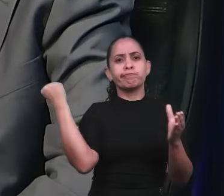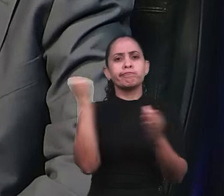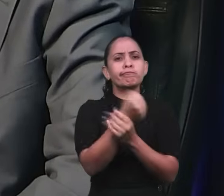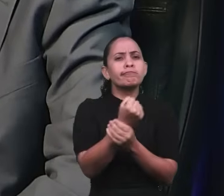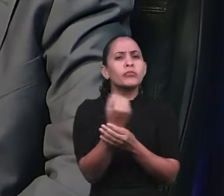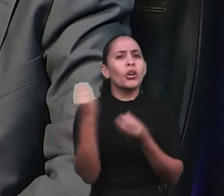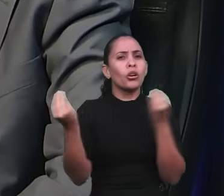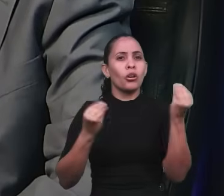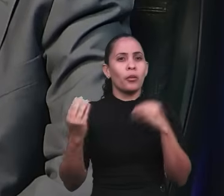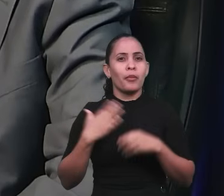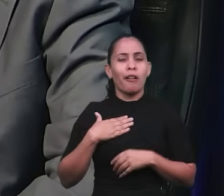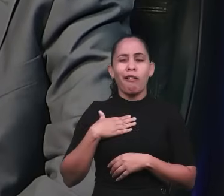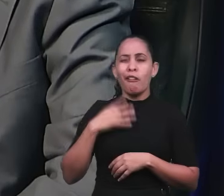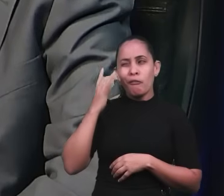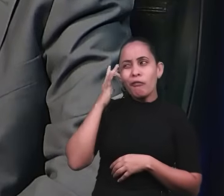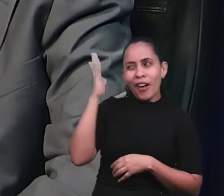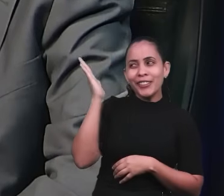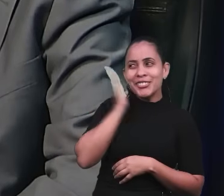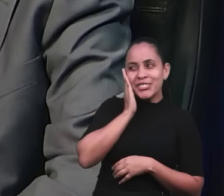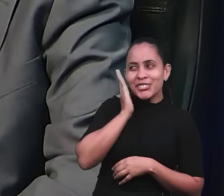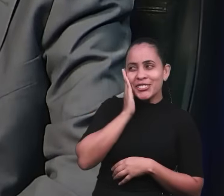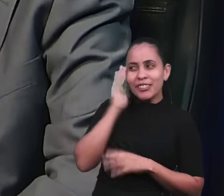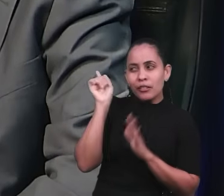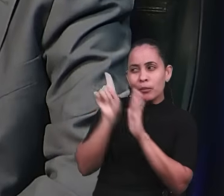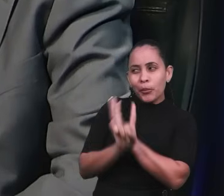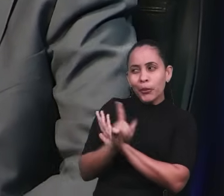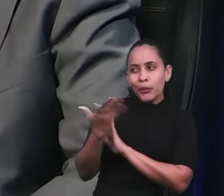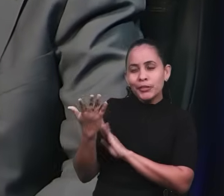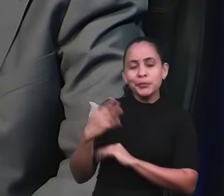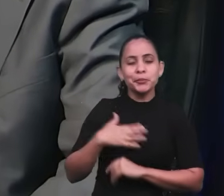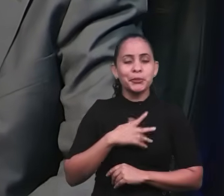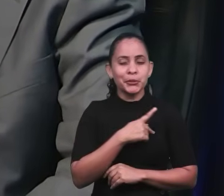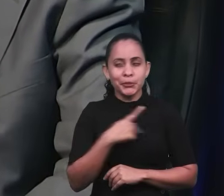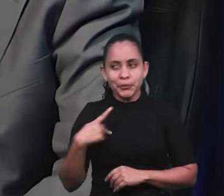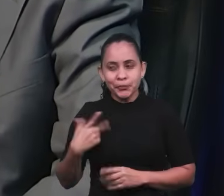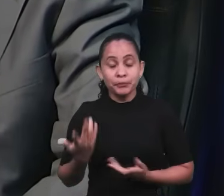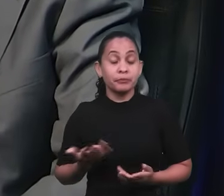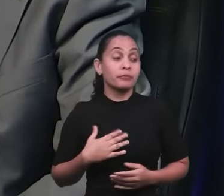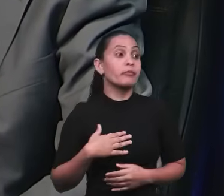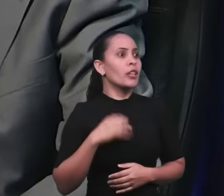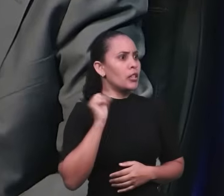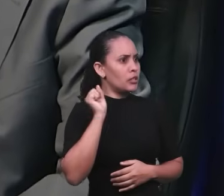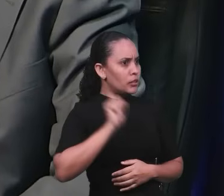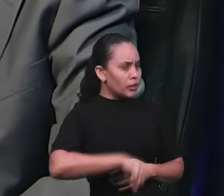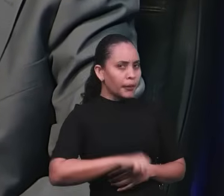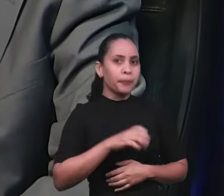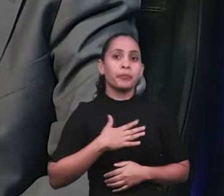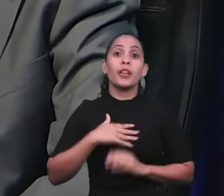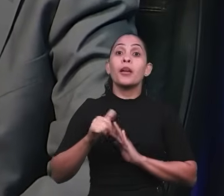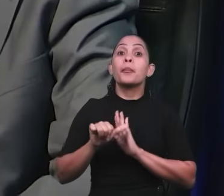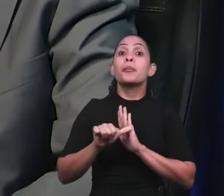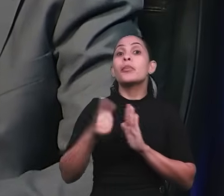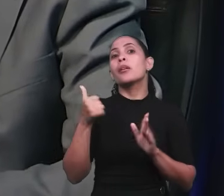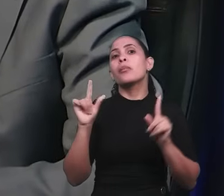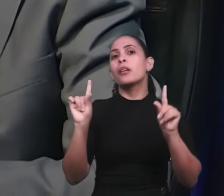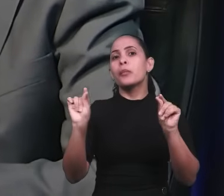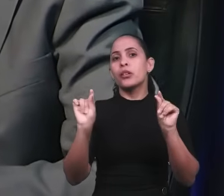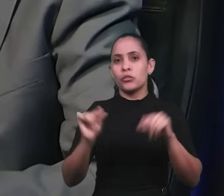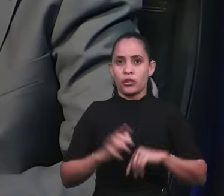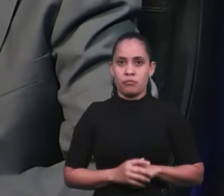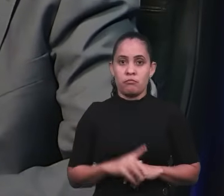Tá fácil da gente entender essa pergunta, pastor Miguel? Sim, pastor Kleber. Primeiramente, nós